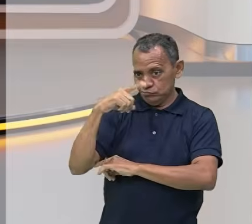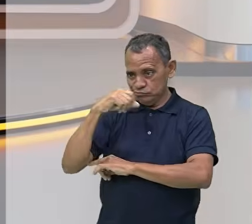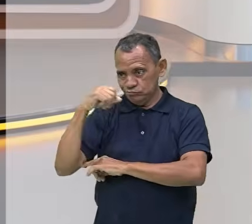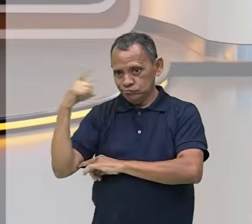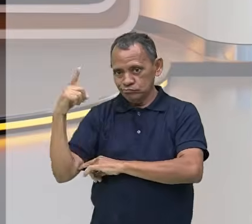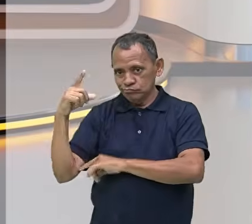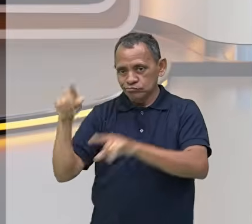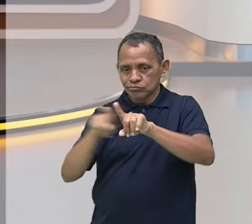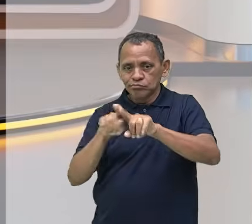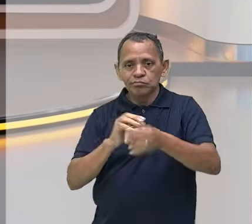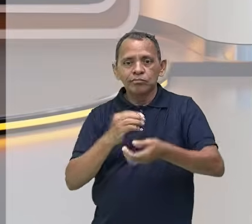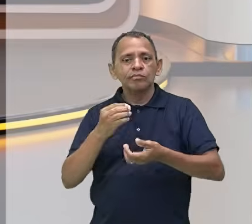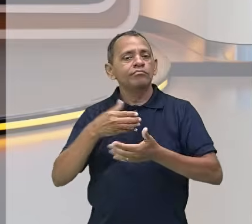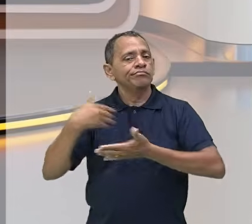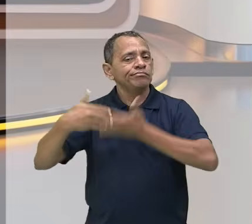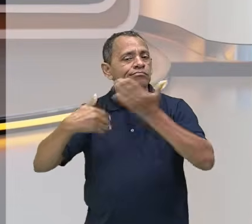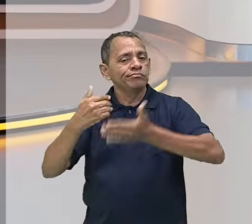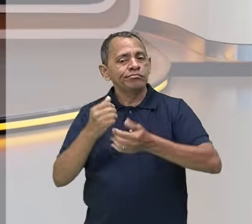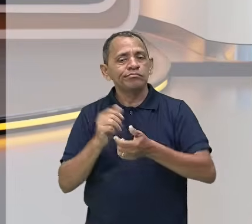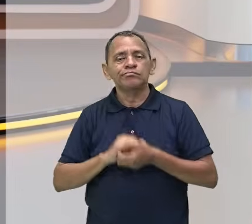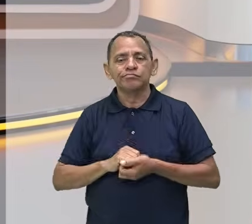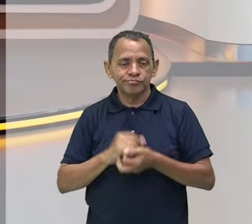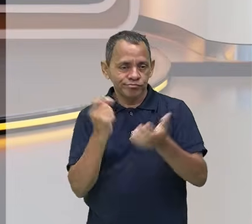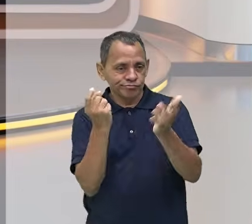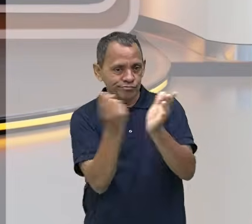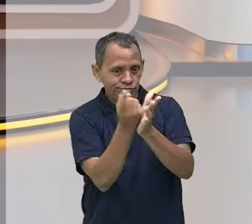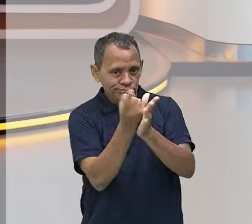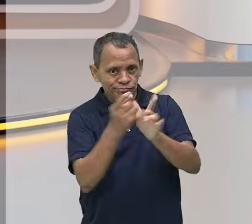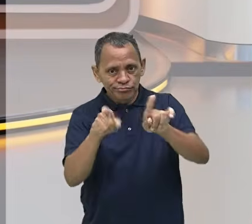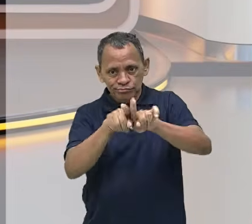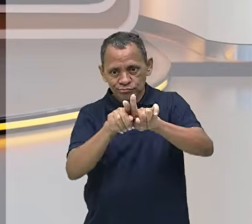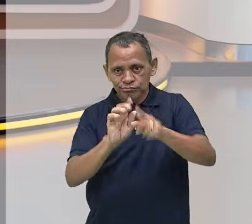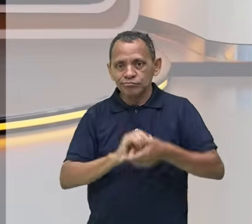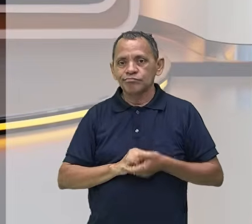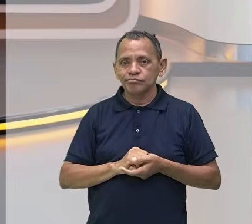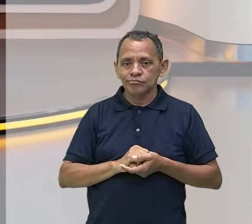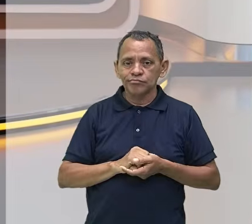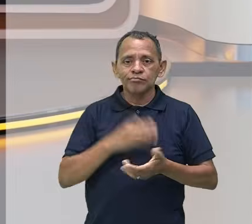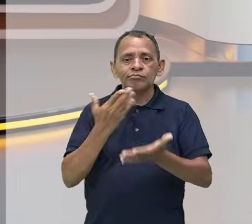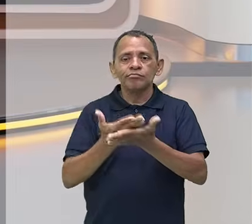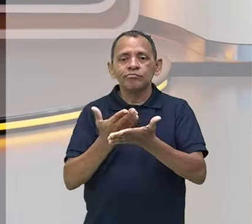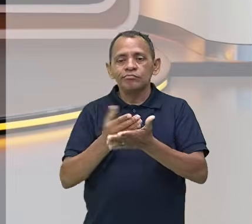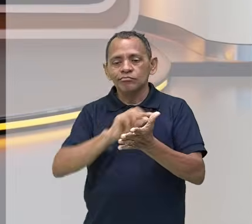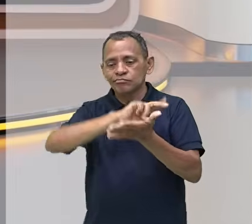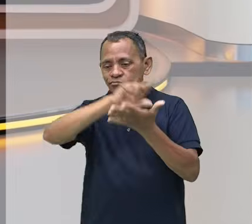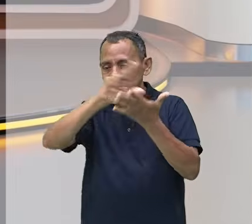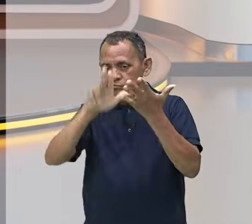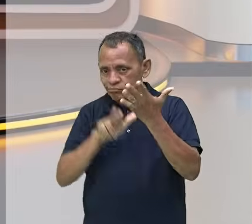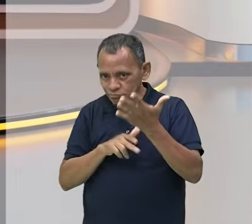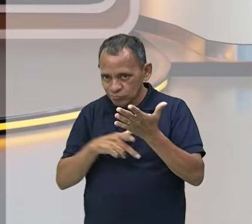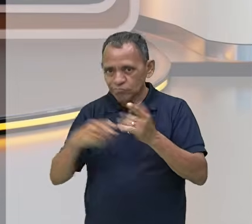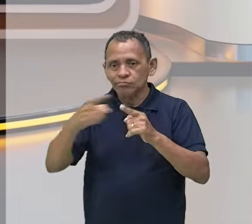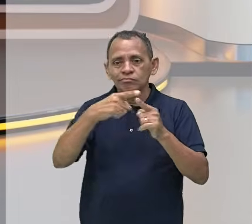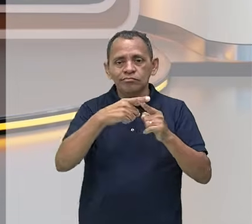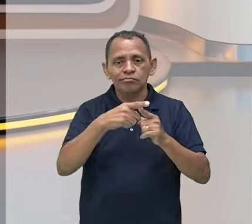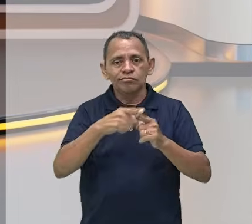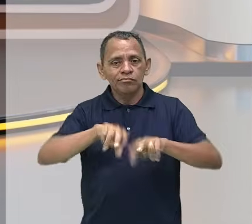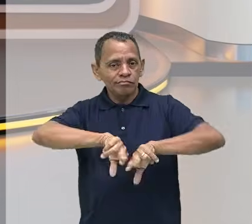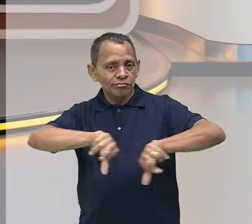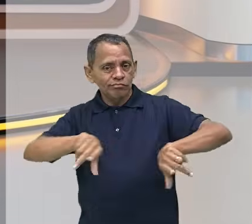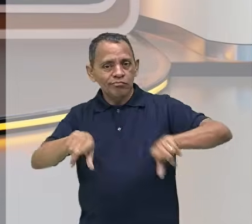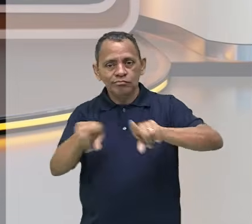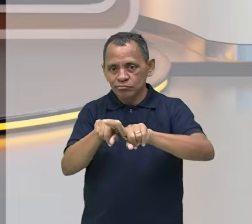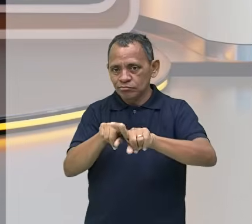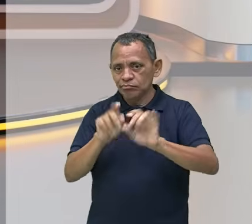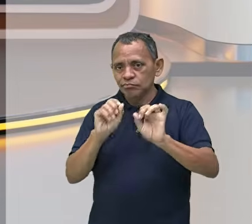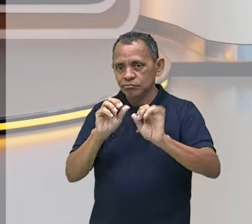de orientação e localização. Então, nós iremos estudar esses diferentes tipos, né, de orientações que